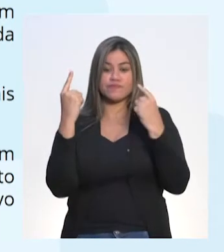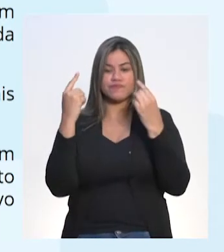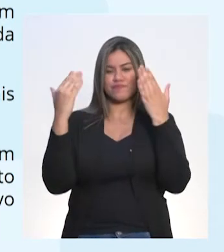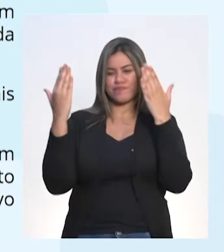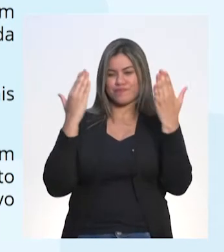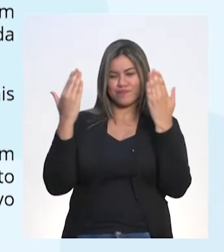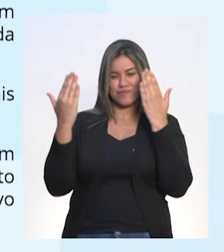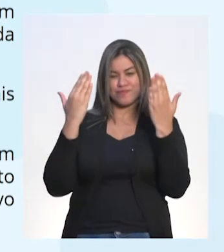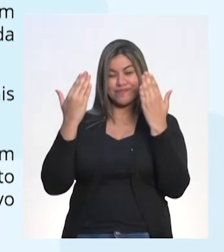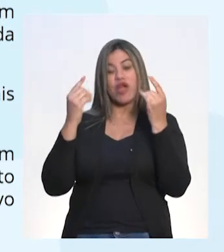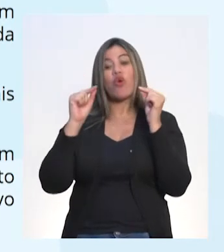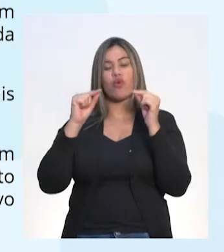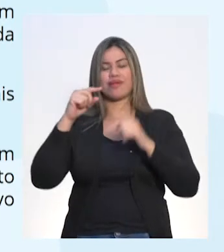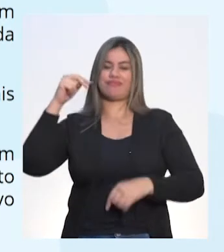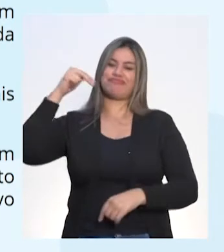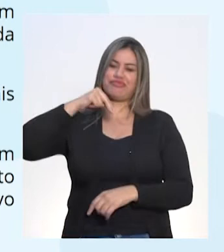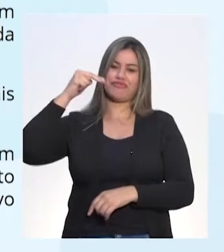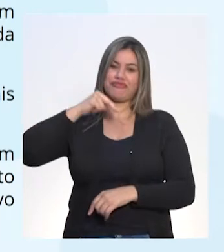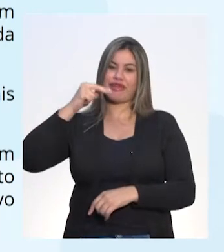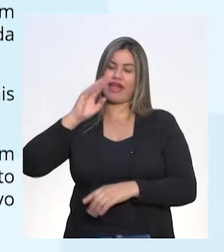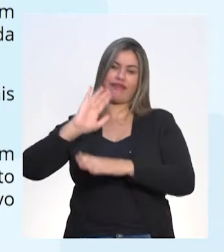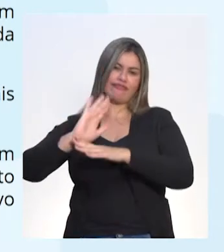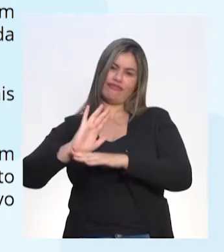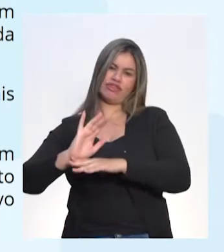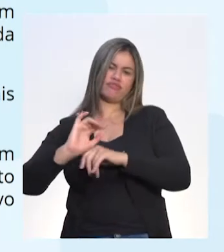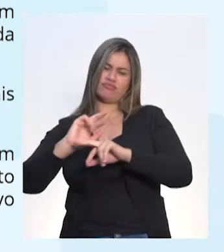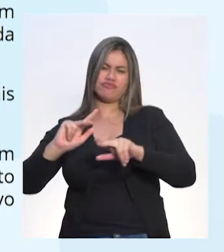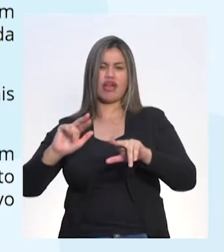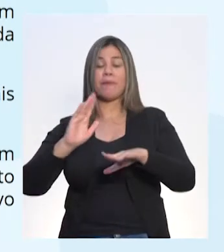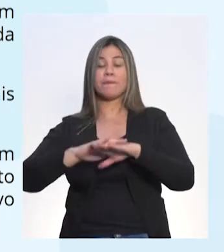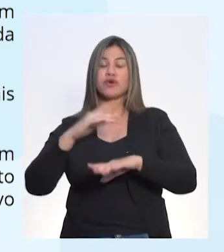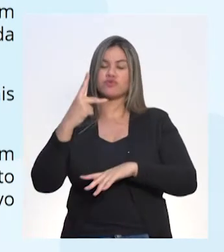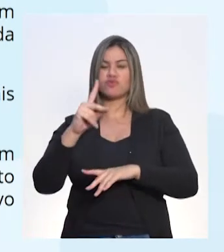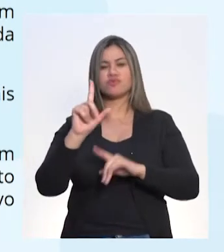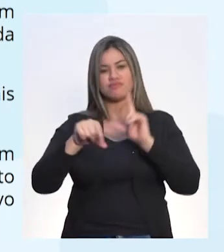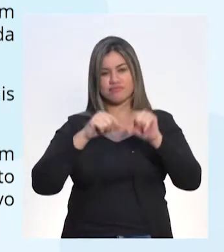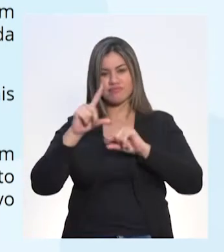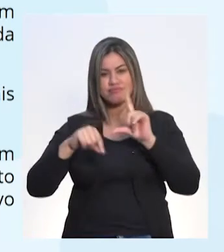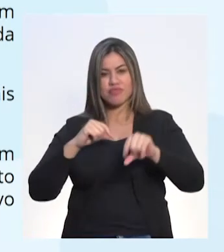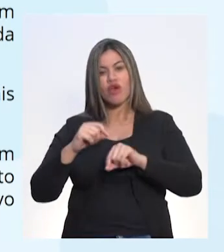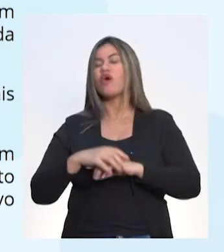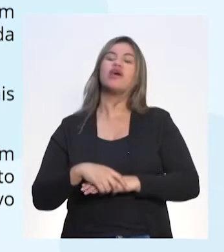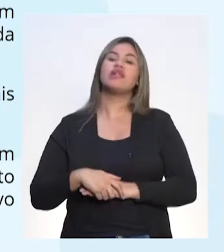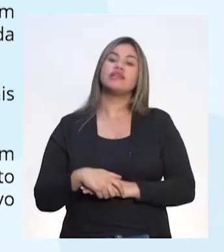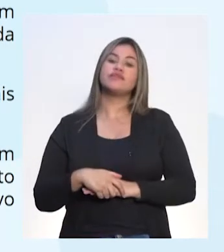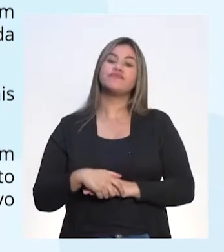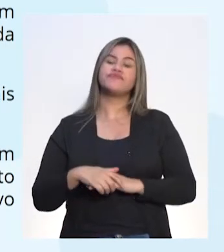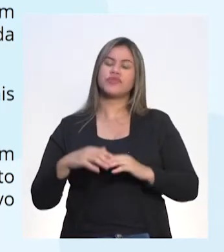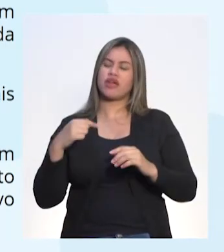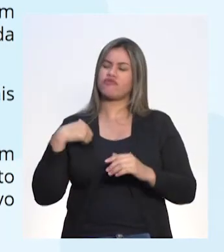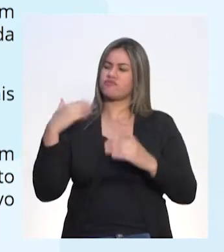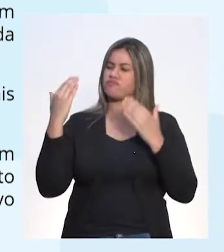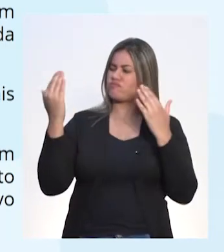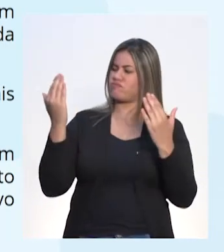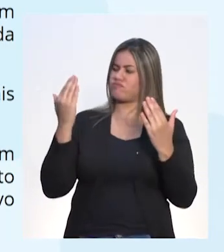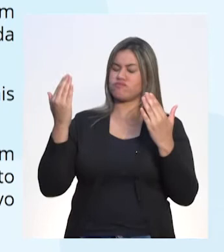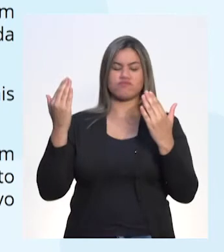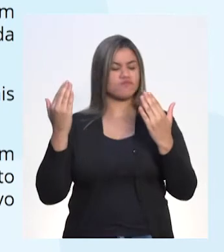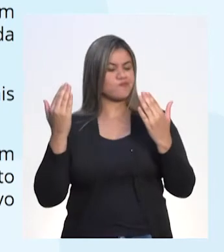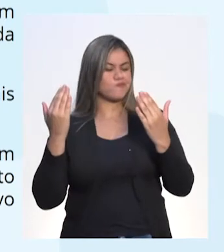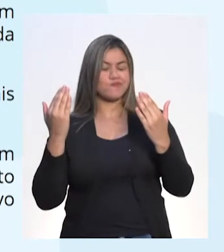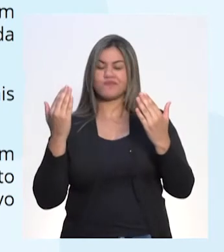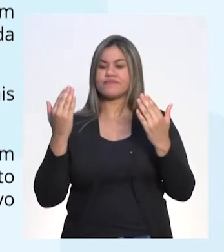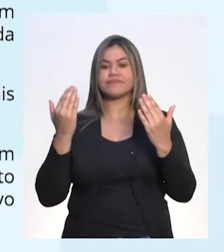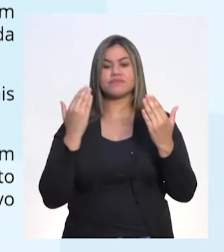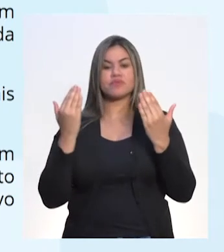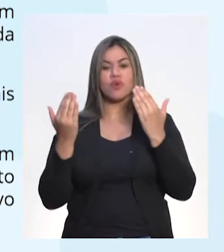novela, esse filme da sua preferência, da sua escolha. Tá? E você vai fazer uma análise, né, comparativa entre essas peças que você assistiu. Aí